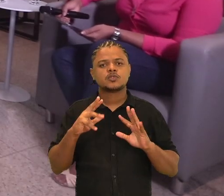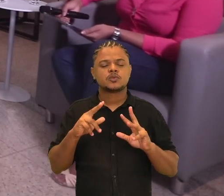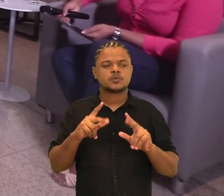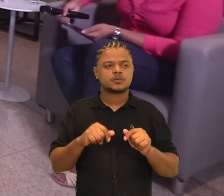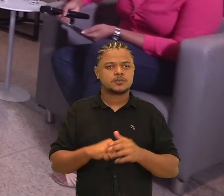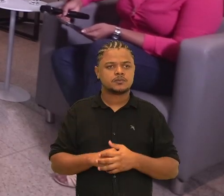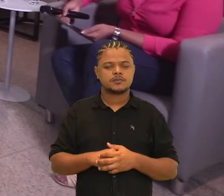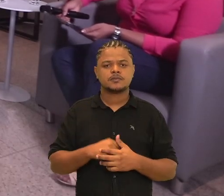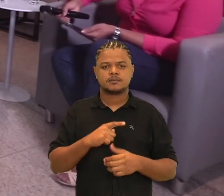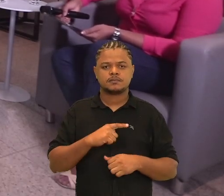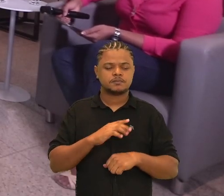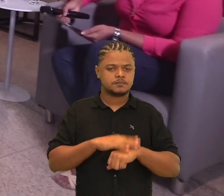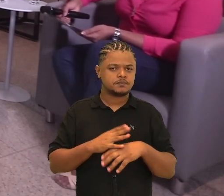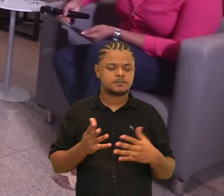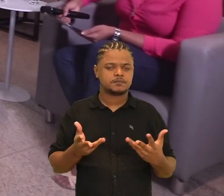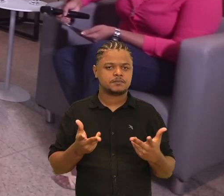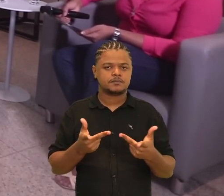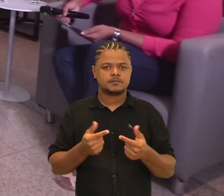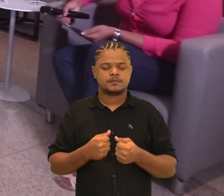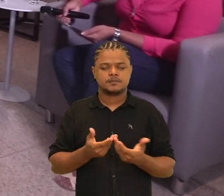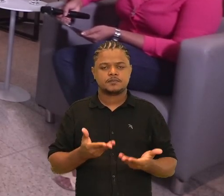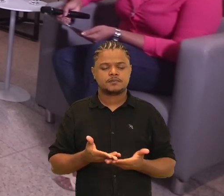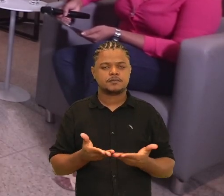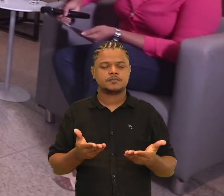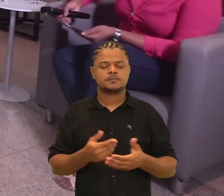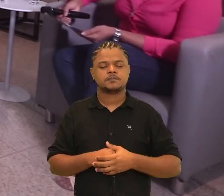de qualidade para mim, né? Então, esse autocuidado